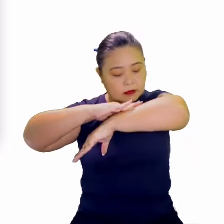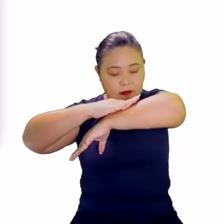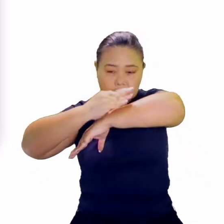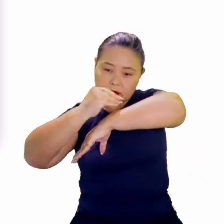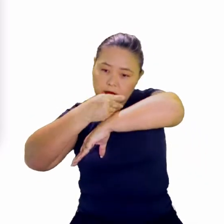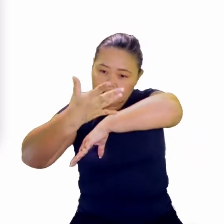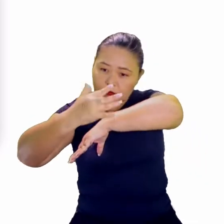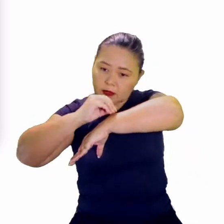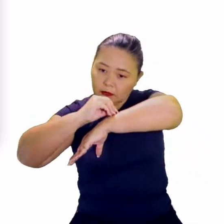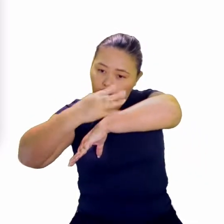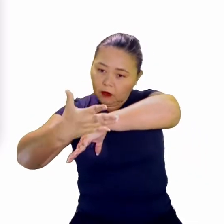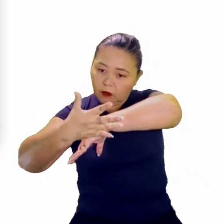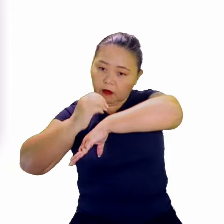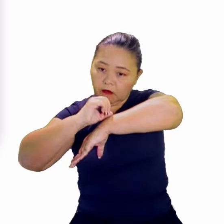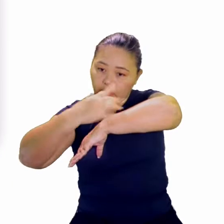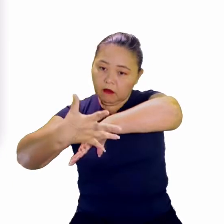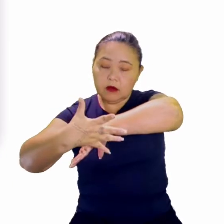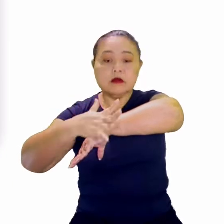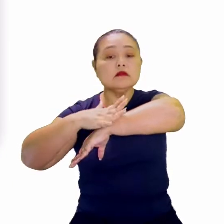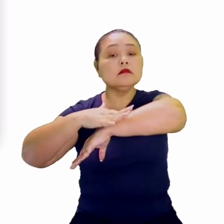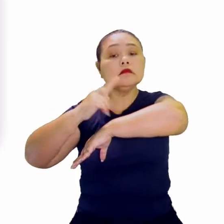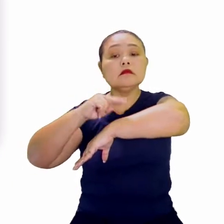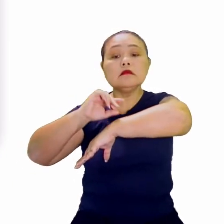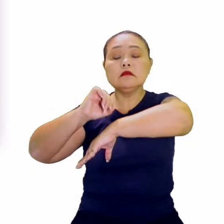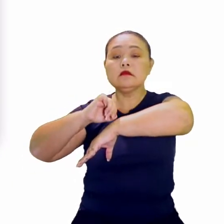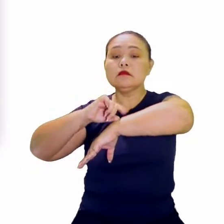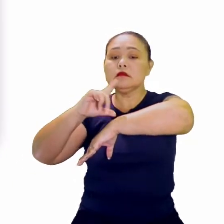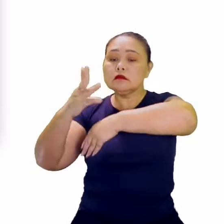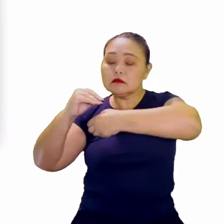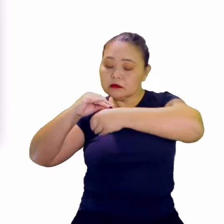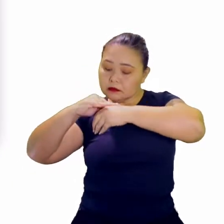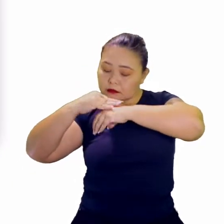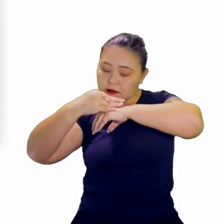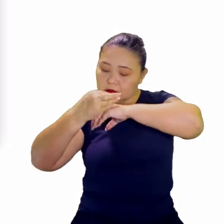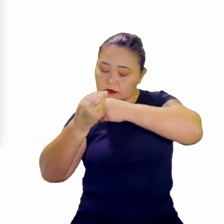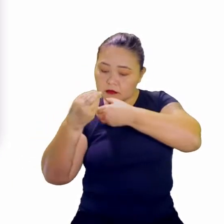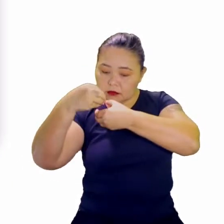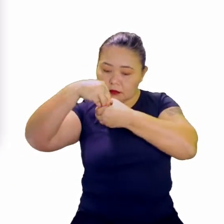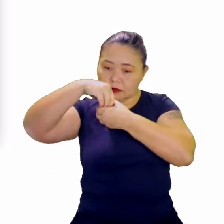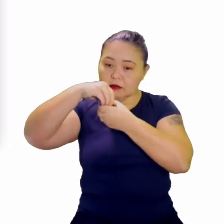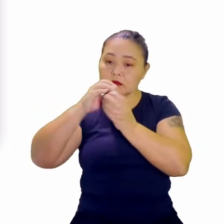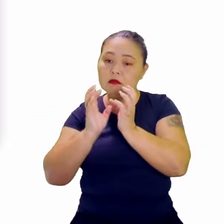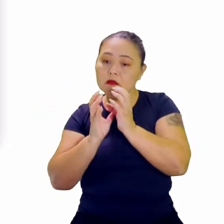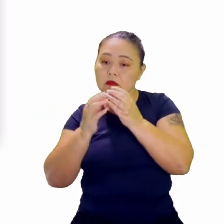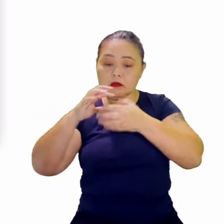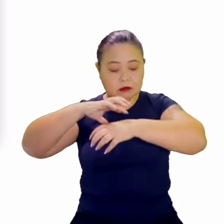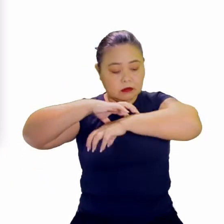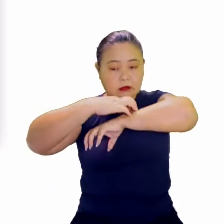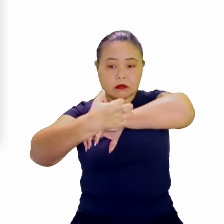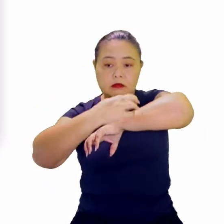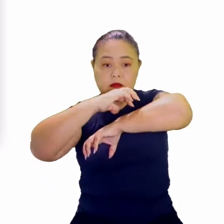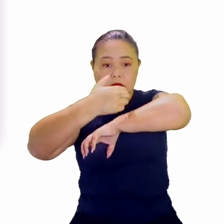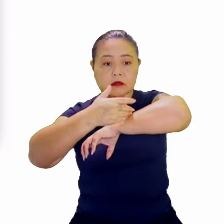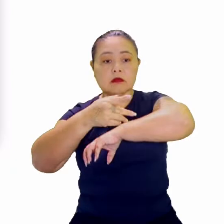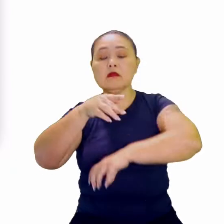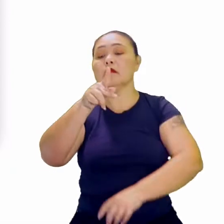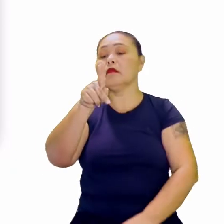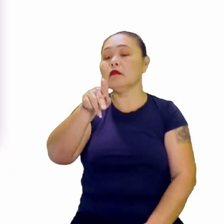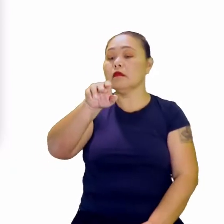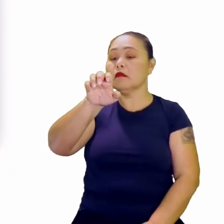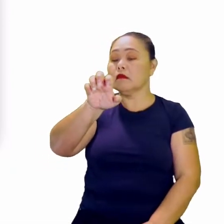externa, essa camada aqui de fora, que vai envolver todo o grupo muscular. Eu vou ter o